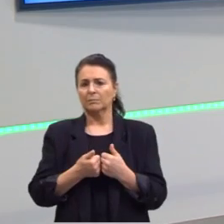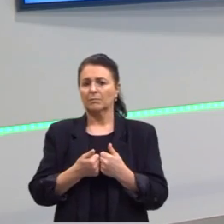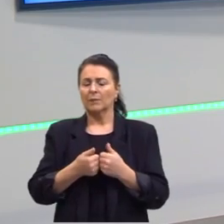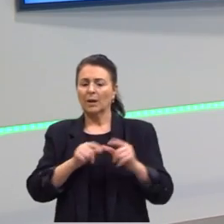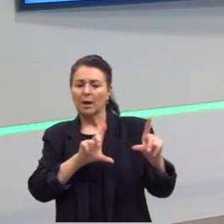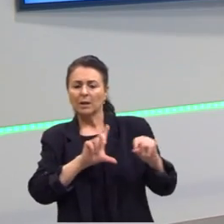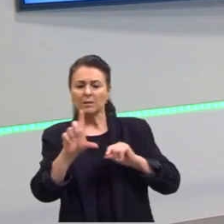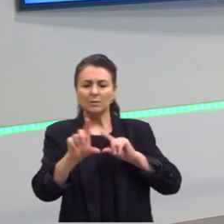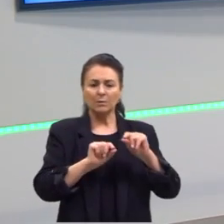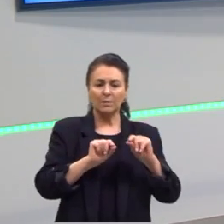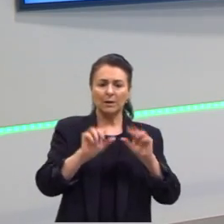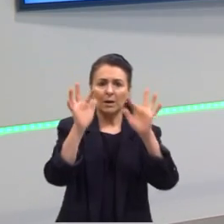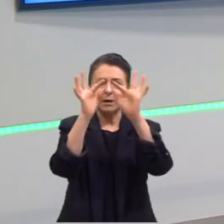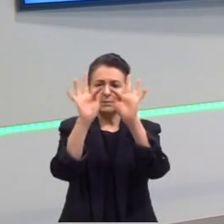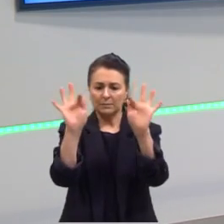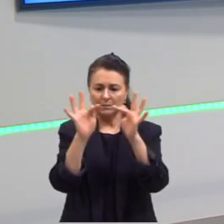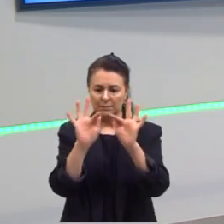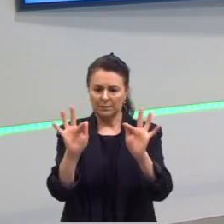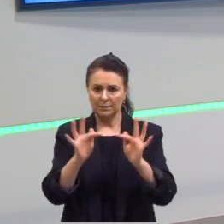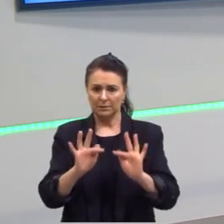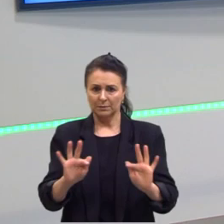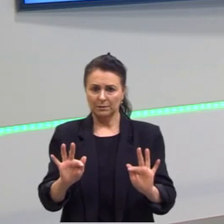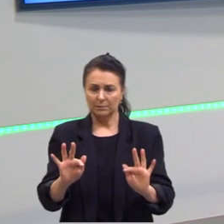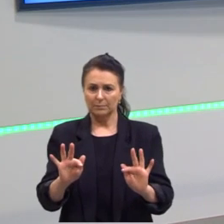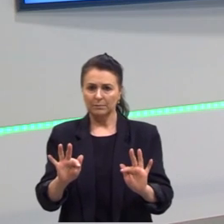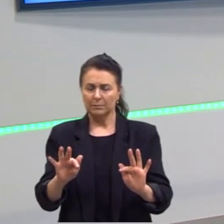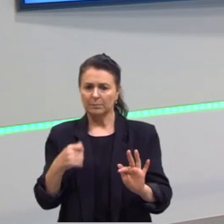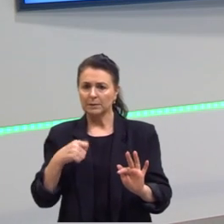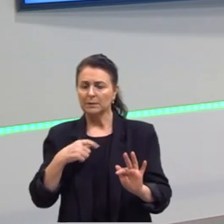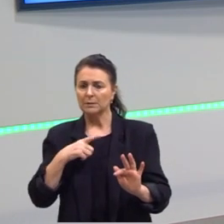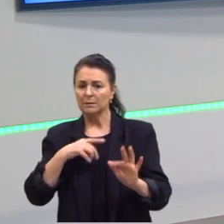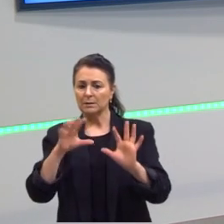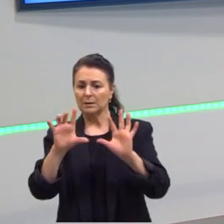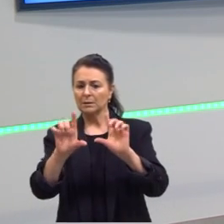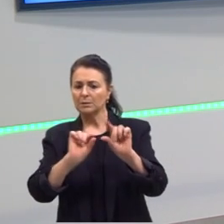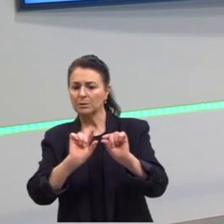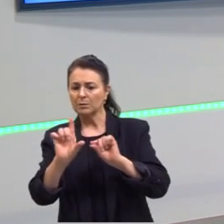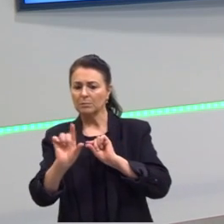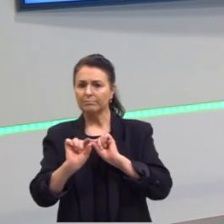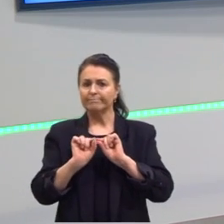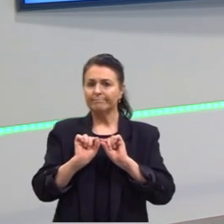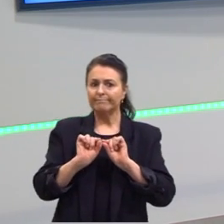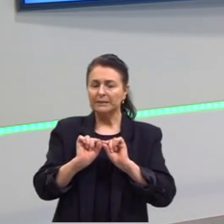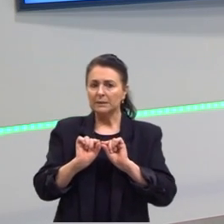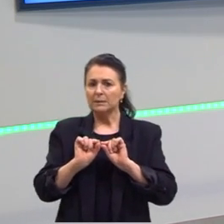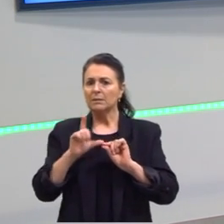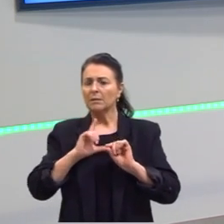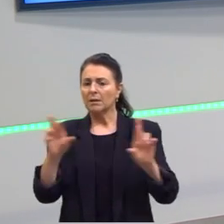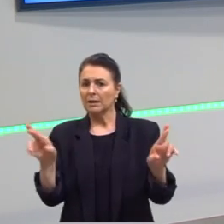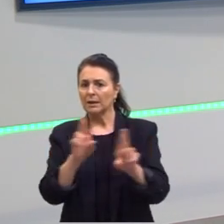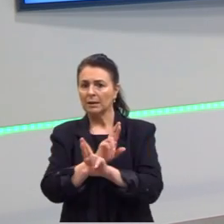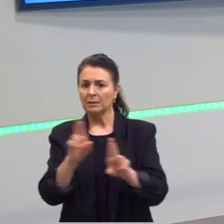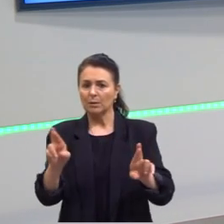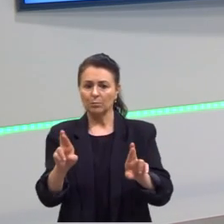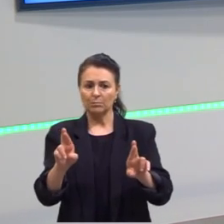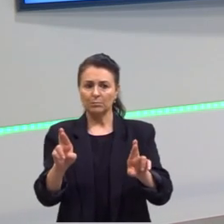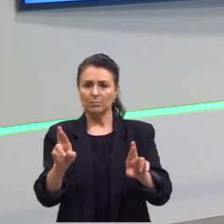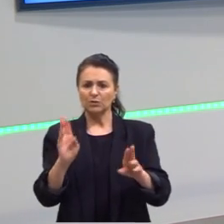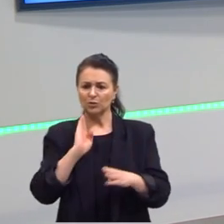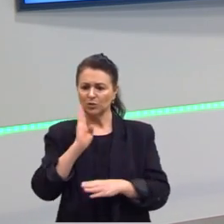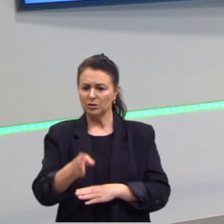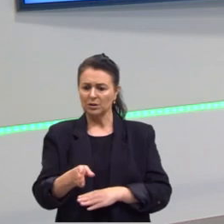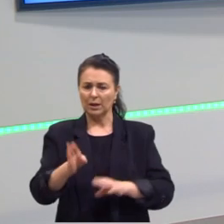escolha de frases ali tem que ser uma escolha de frases que tenha relação com esse tema